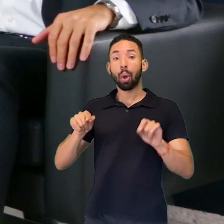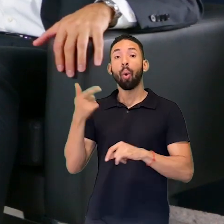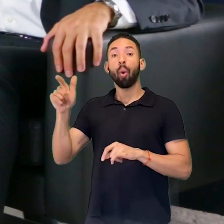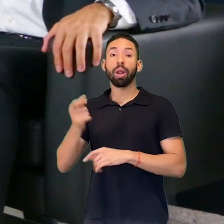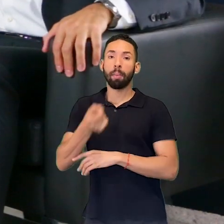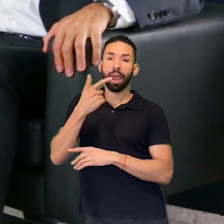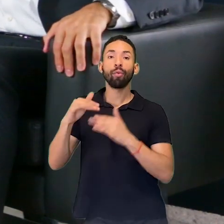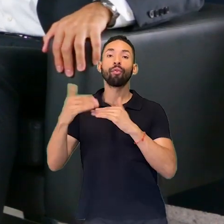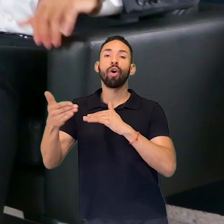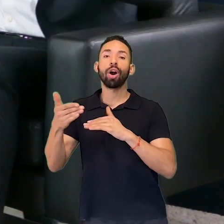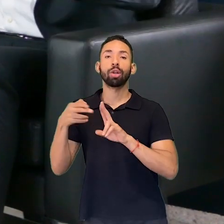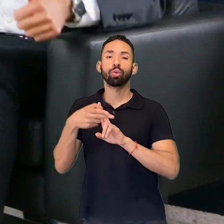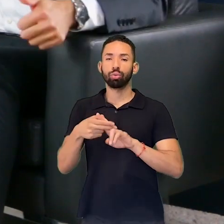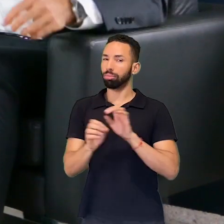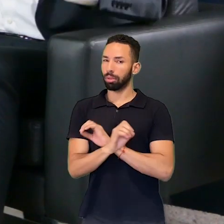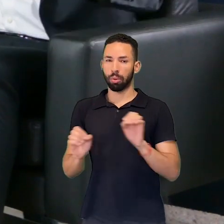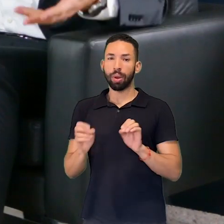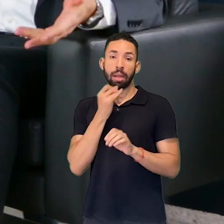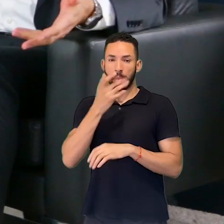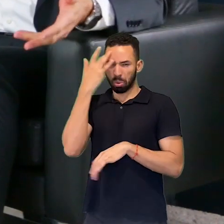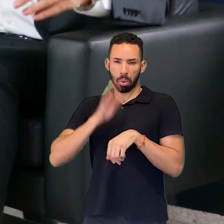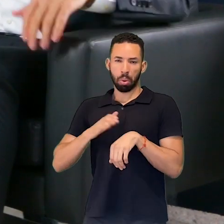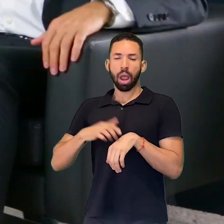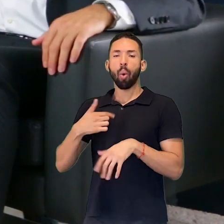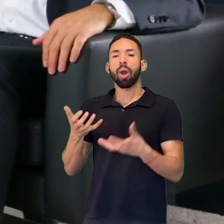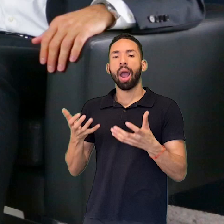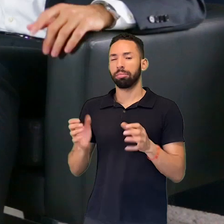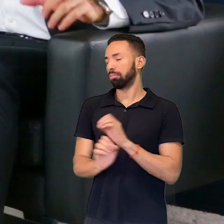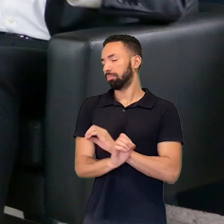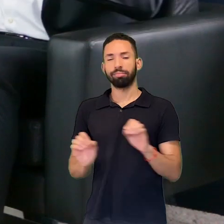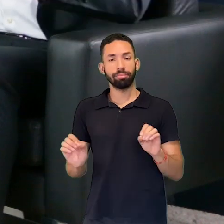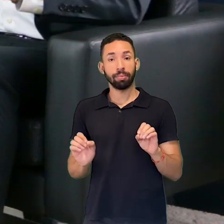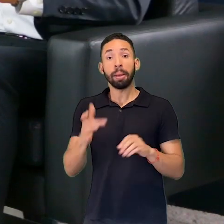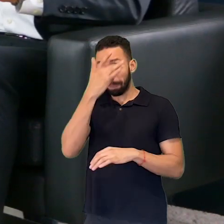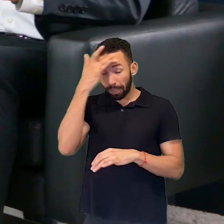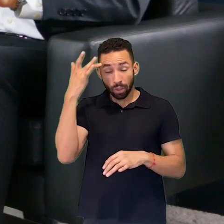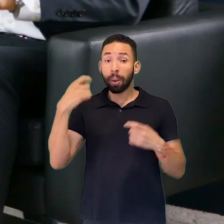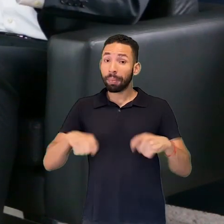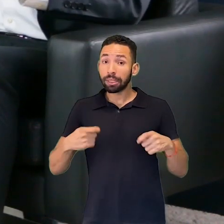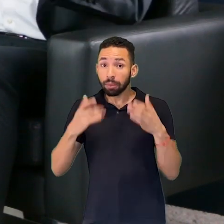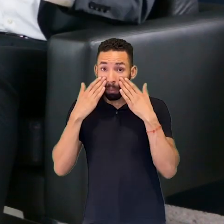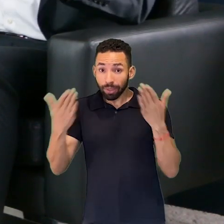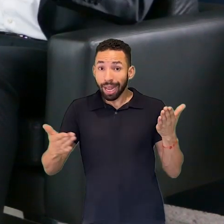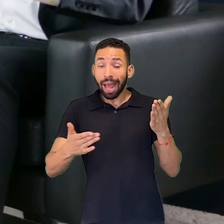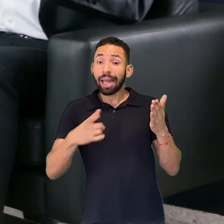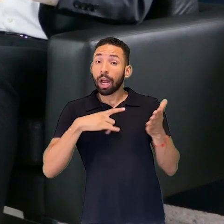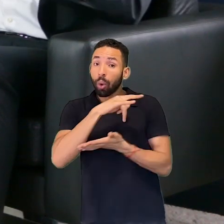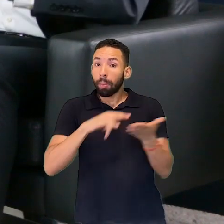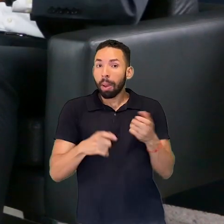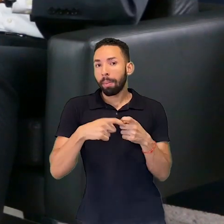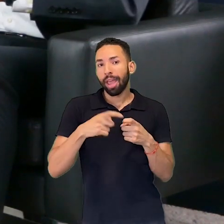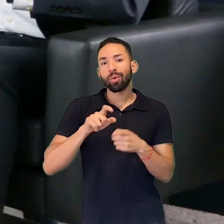escolher um outro medicamento fora do SUS sem ter um motivo para isso. Então, ela vai ter que demonstrar. Isso é demonstrado